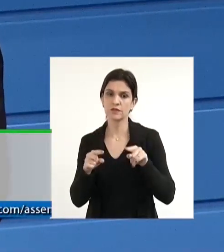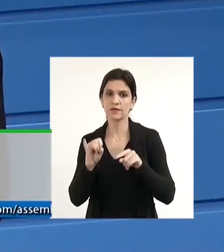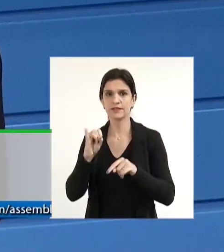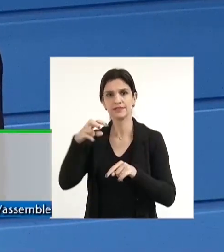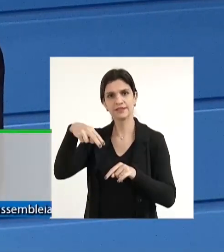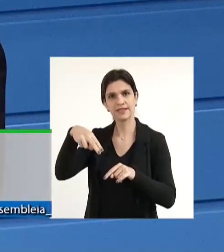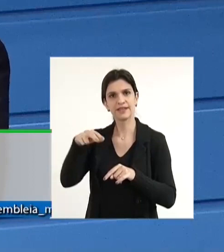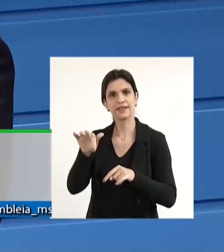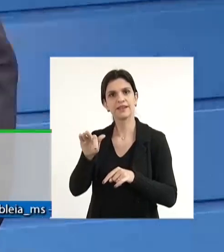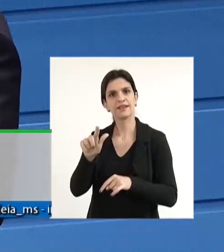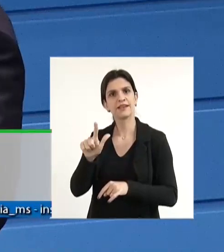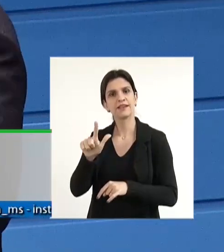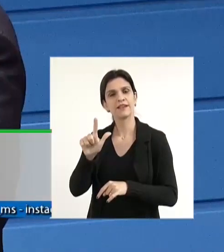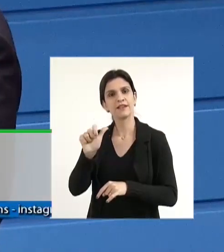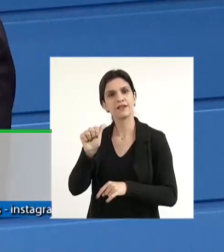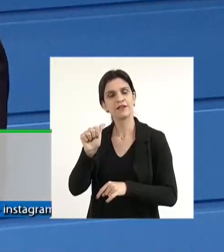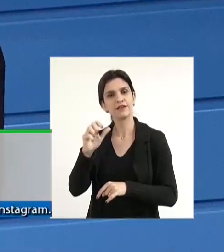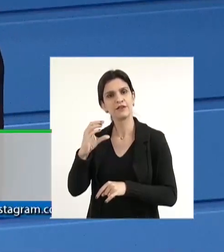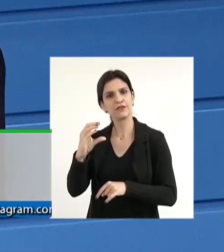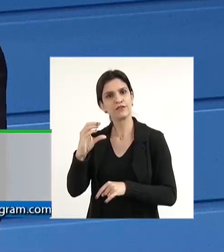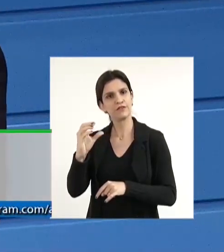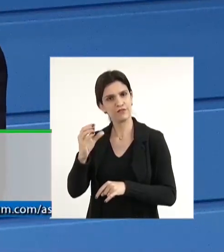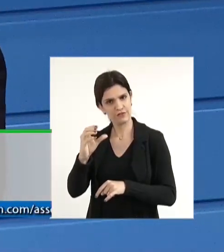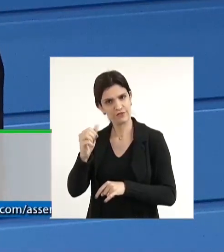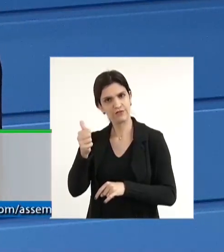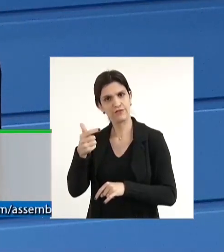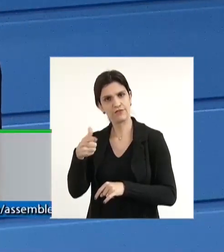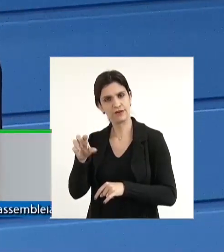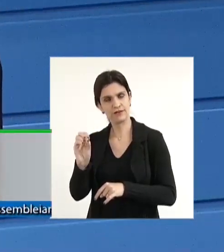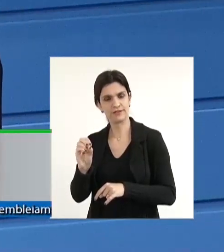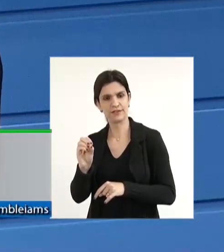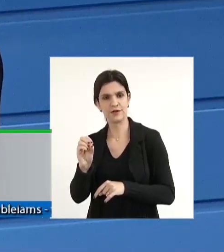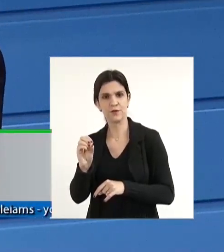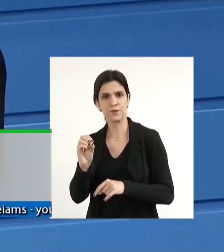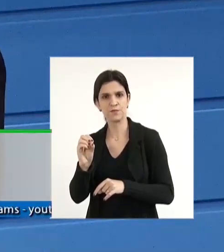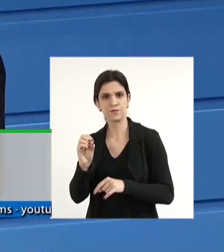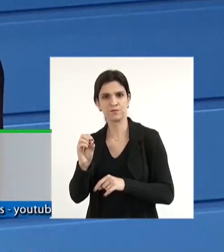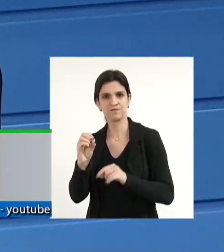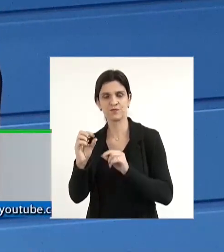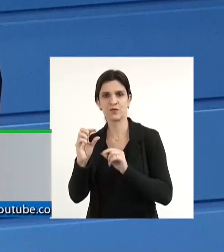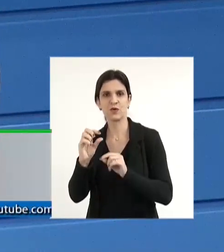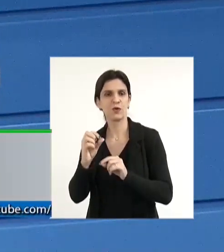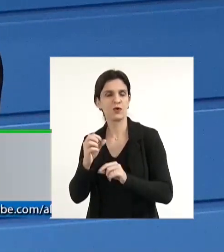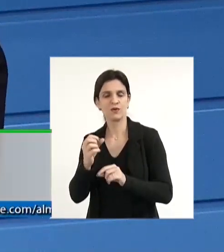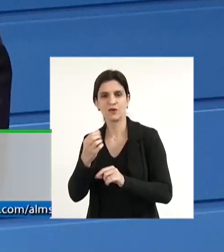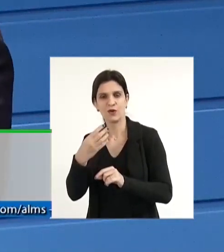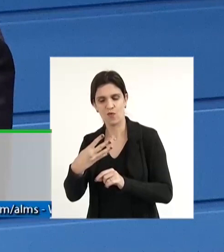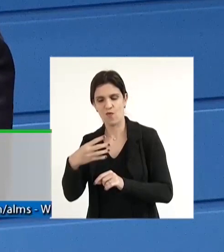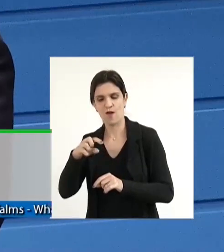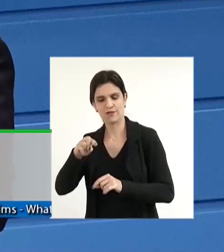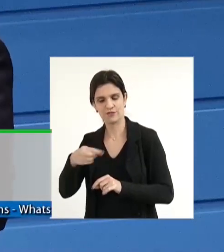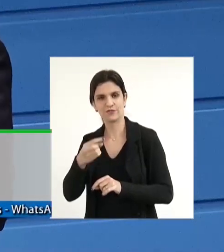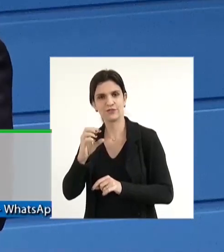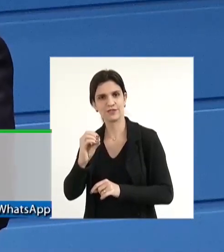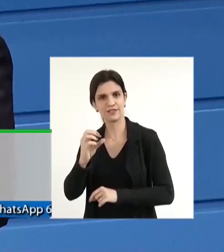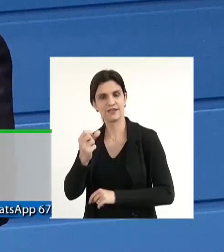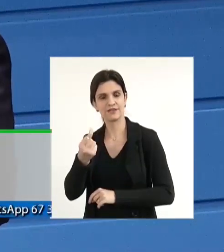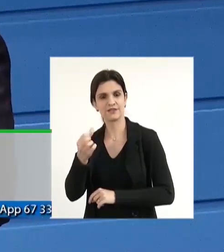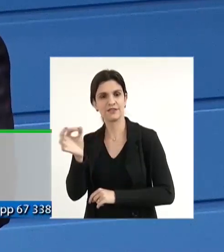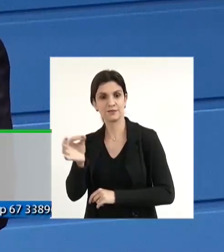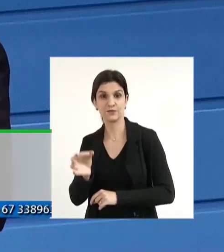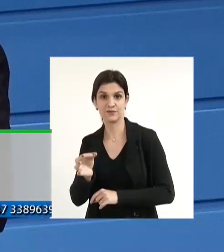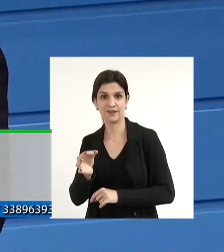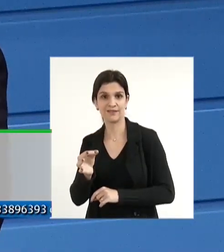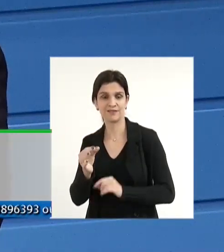estimada em 2019 é de 4,06%. Então, esse aumento é muito superior